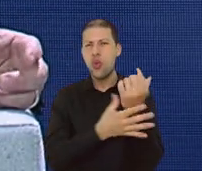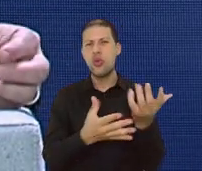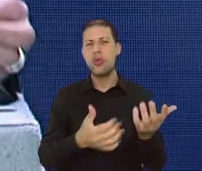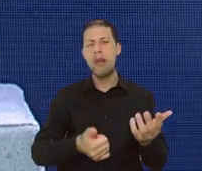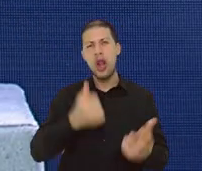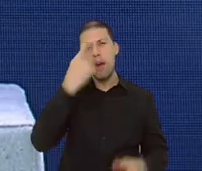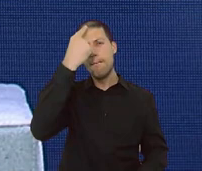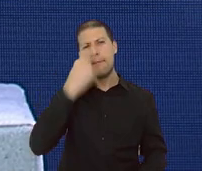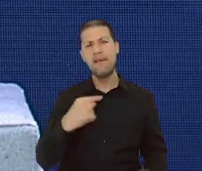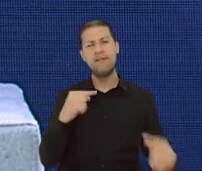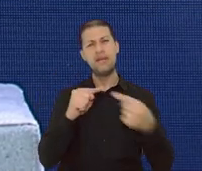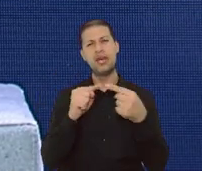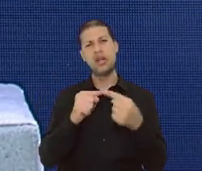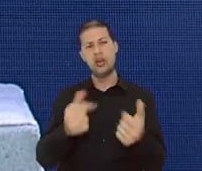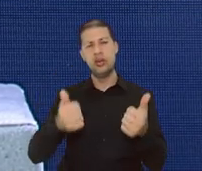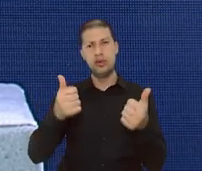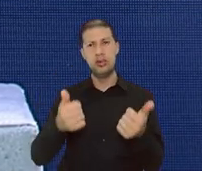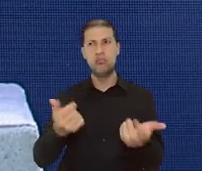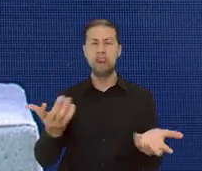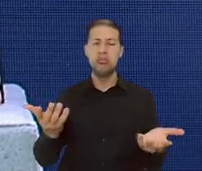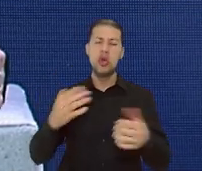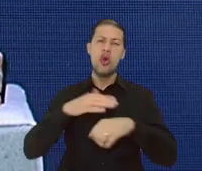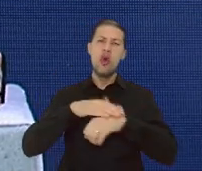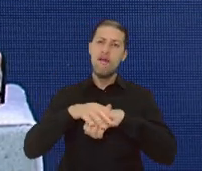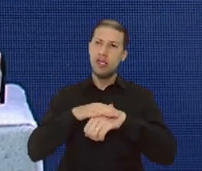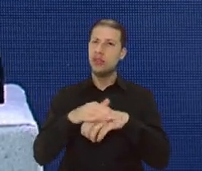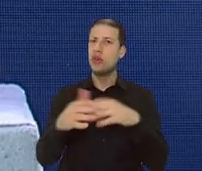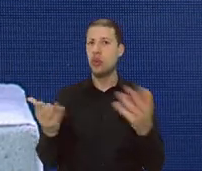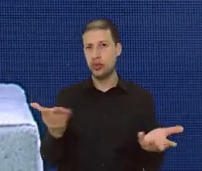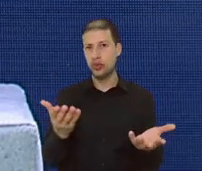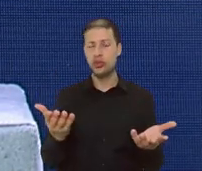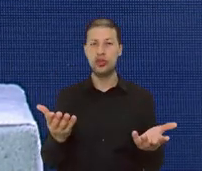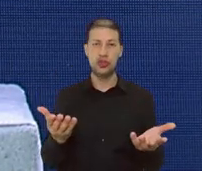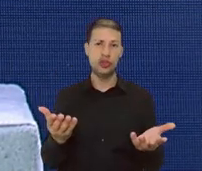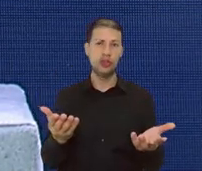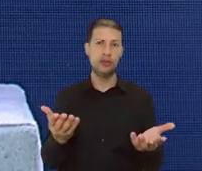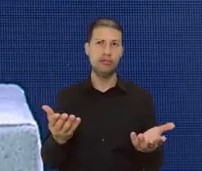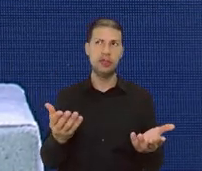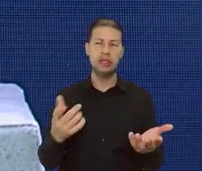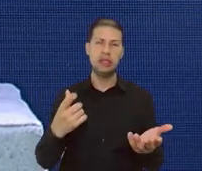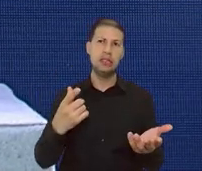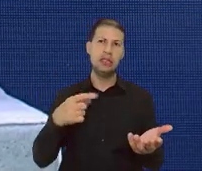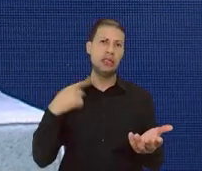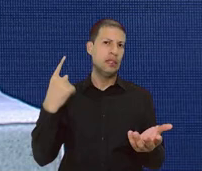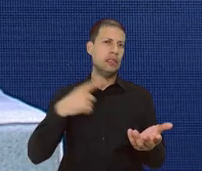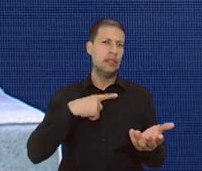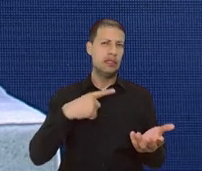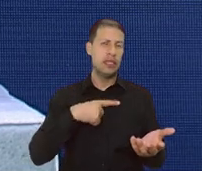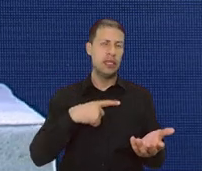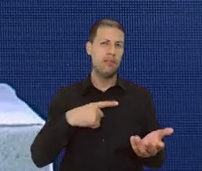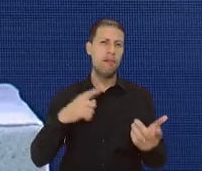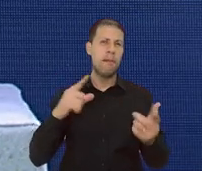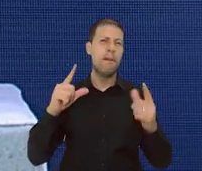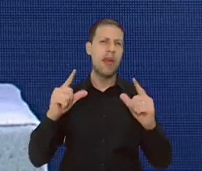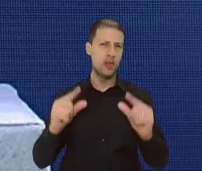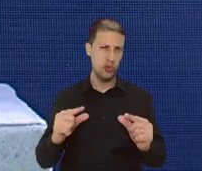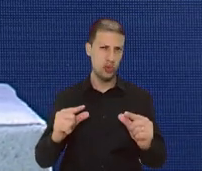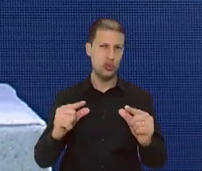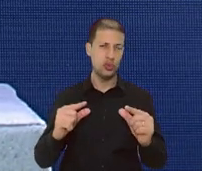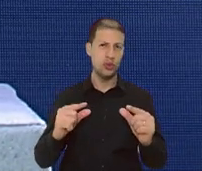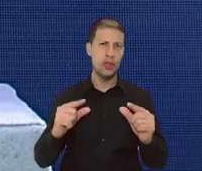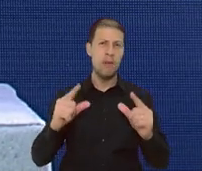então a conversa hoje ela é vamos dizer que a gente tem menos menos